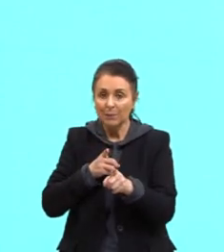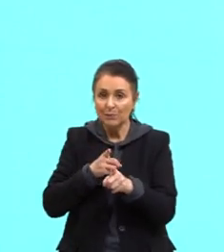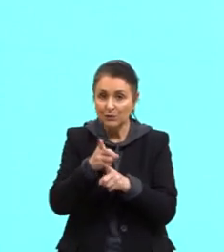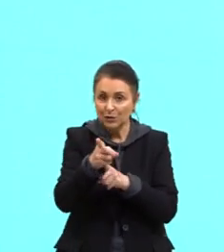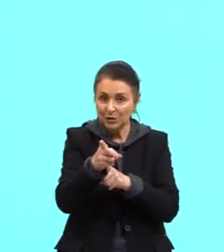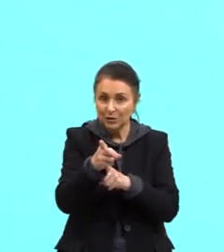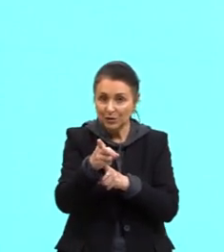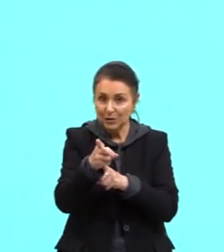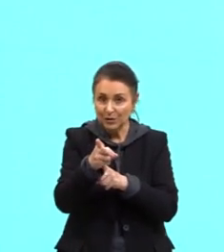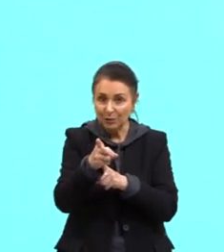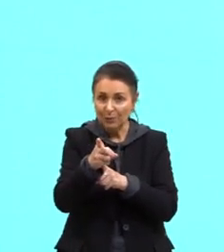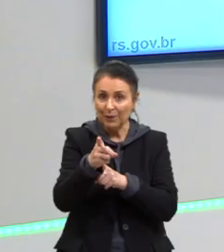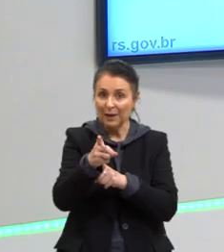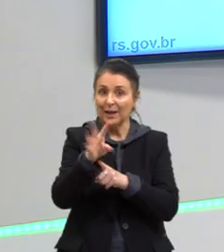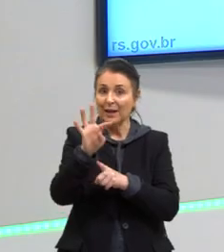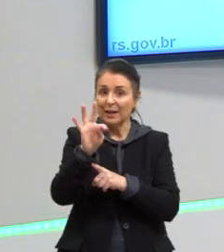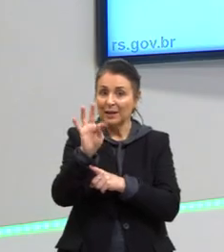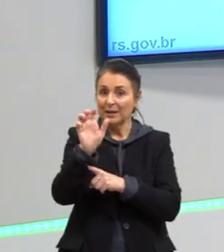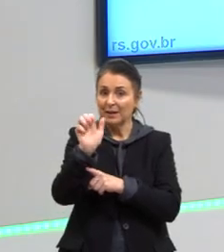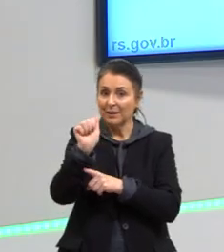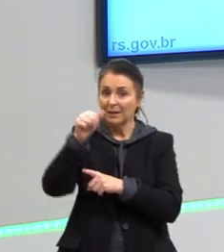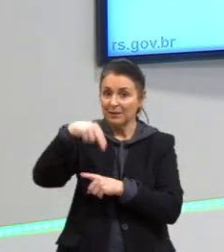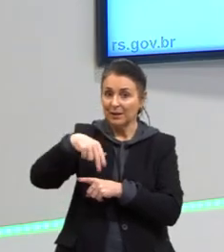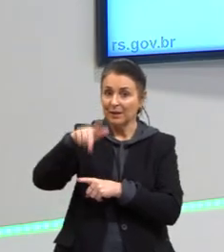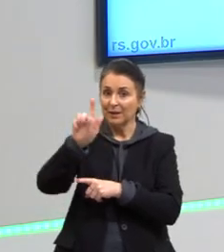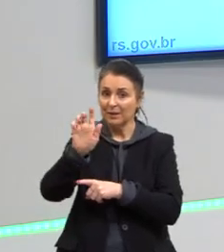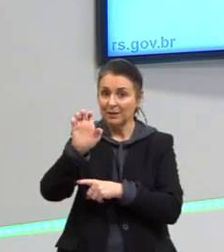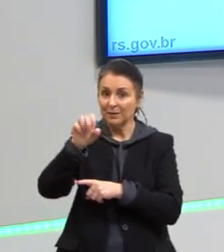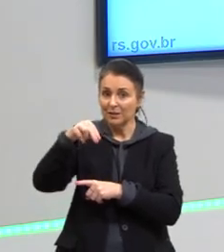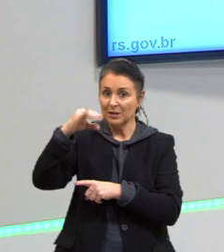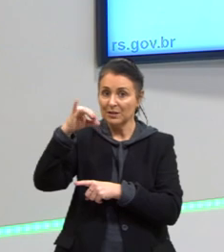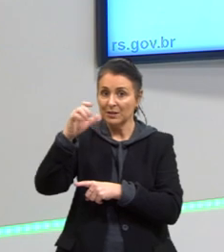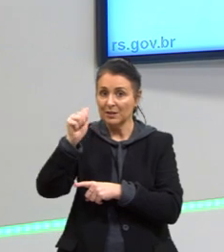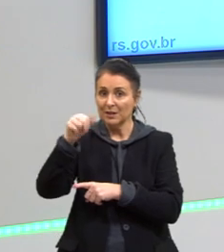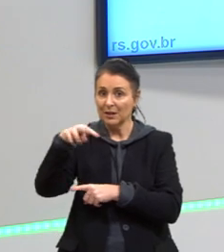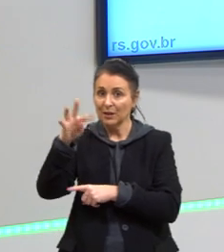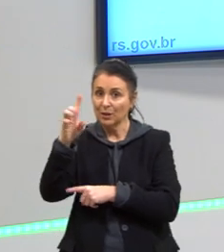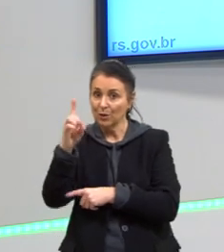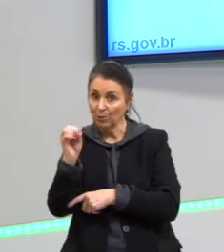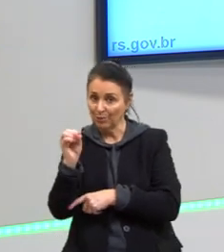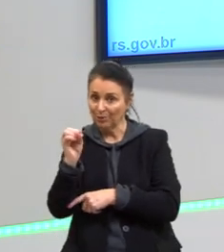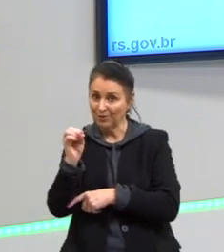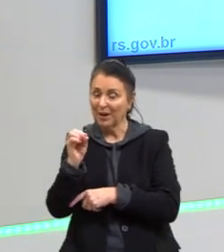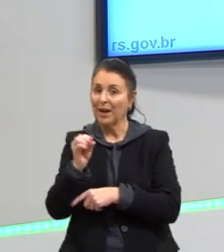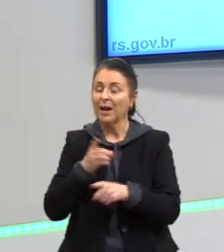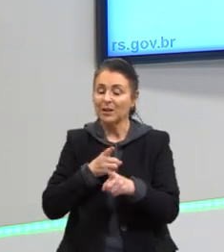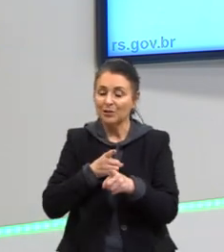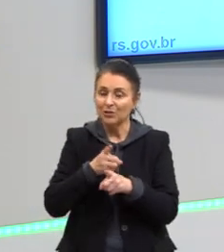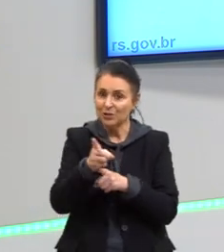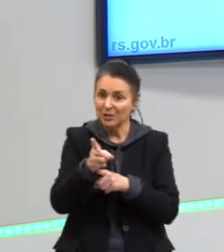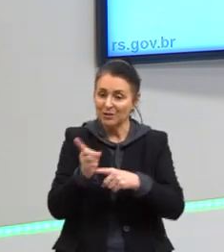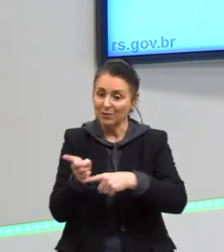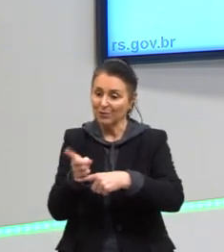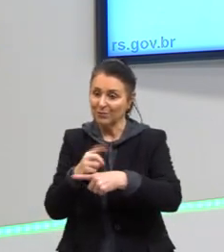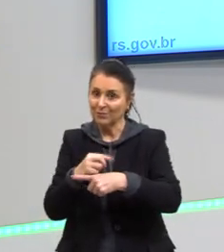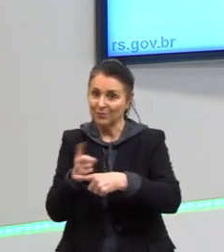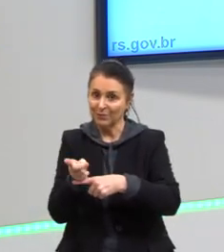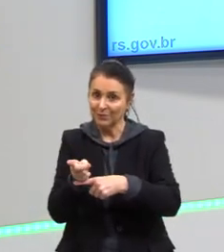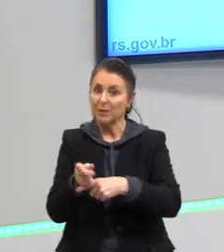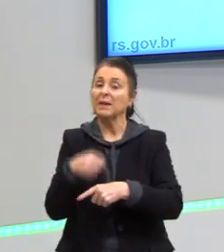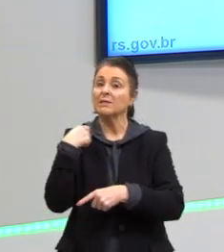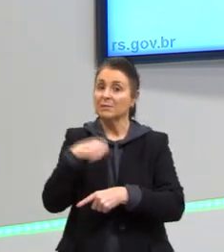só que para ver essa mudança só de direção a gente precisa que tenha uma aceleração